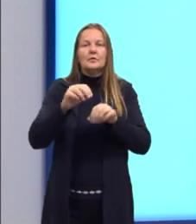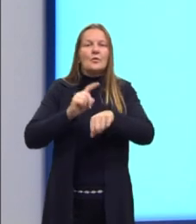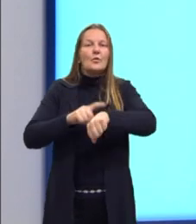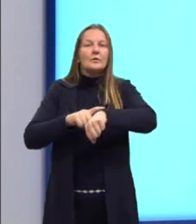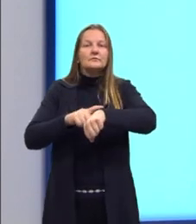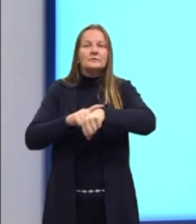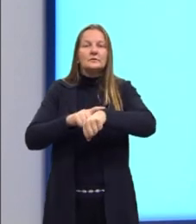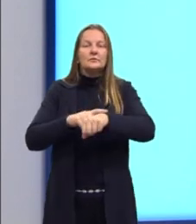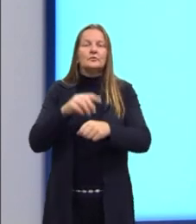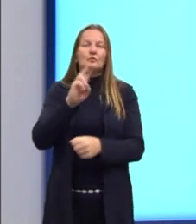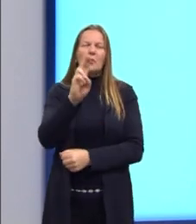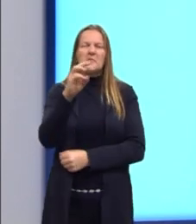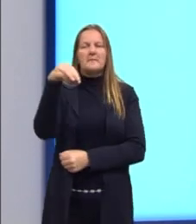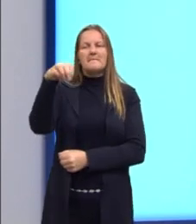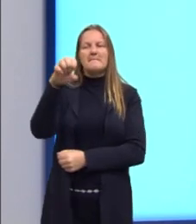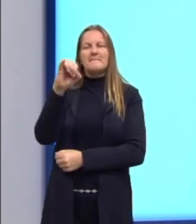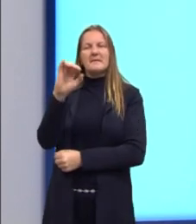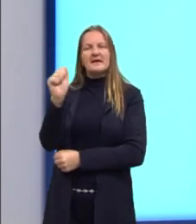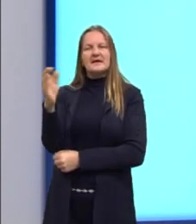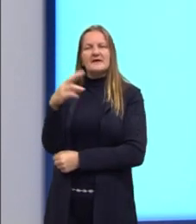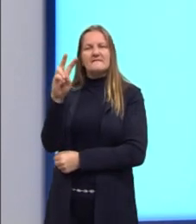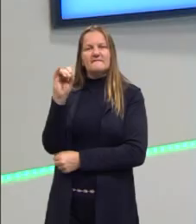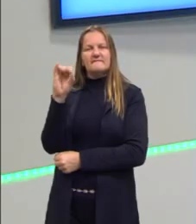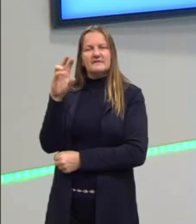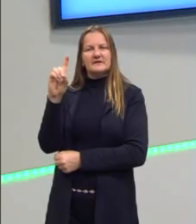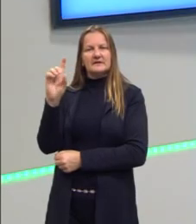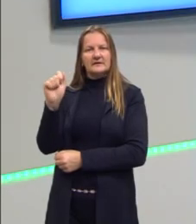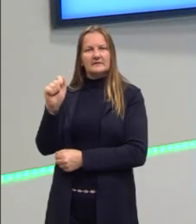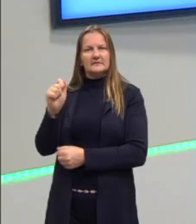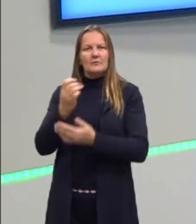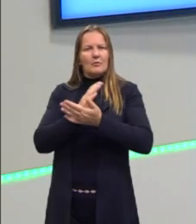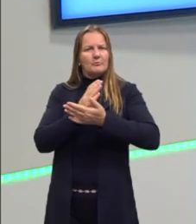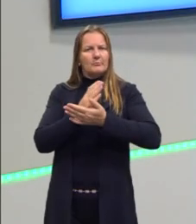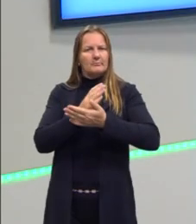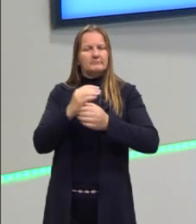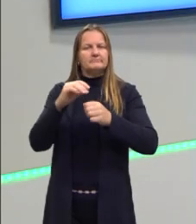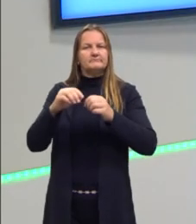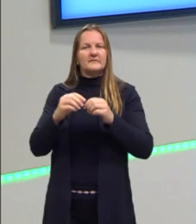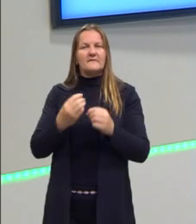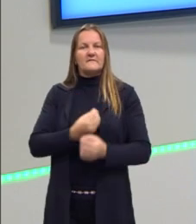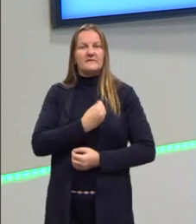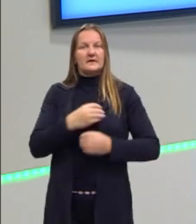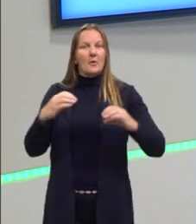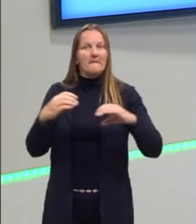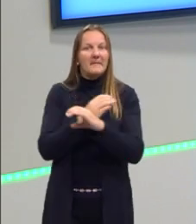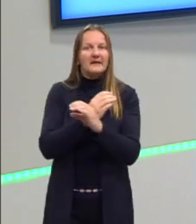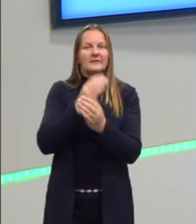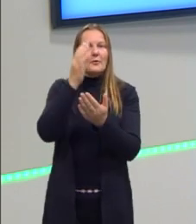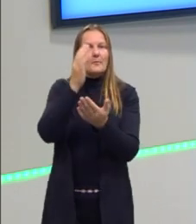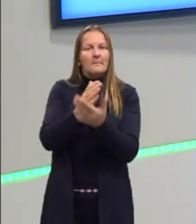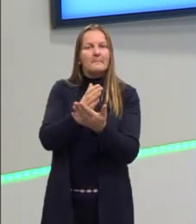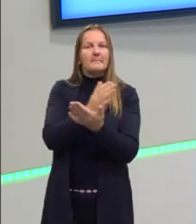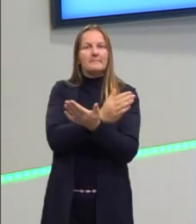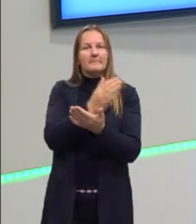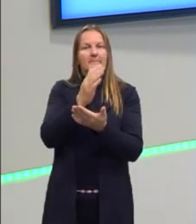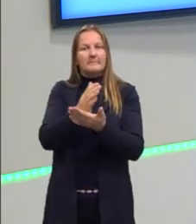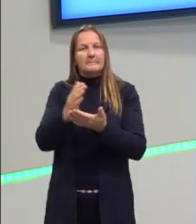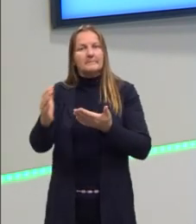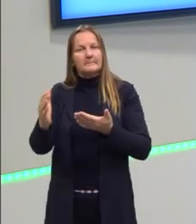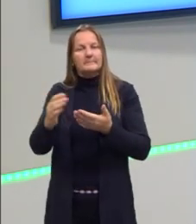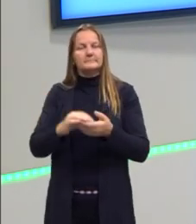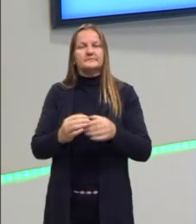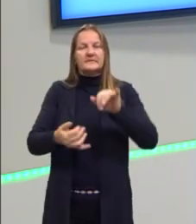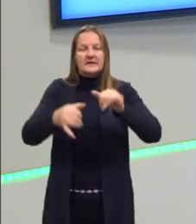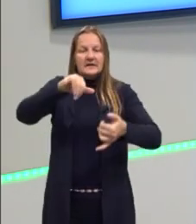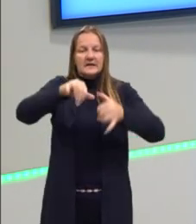de meia vida você já deve ter ouvido falar mas não botaram sentido mas é comum a gente falar que o tempo de meia vida de um elemento